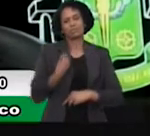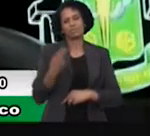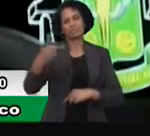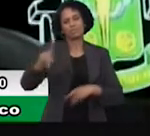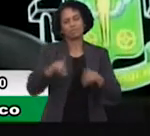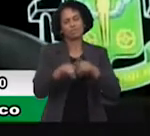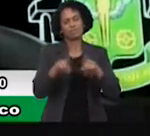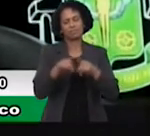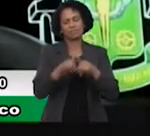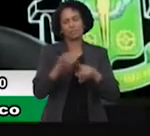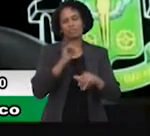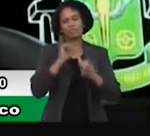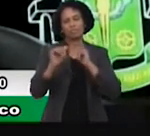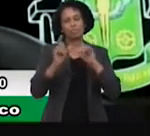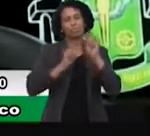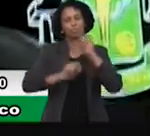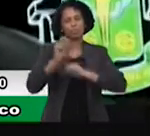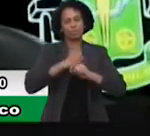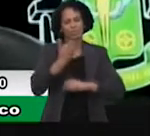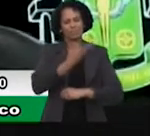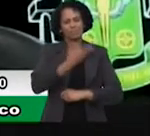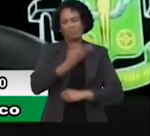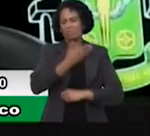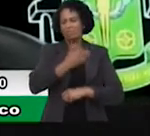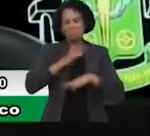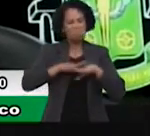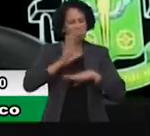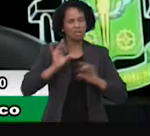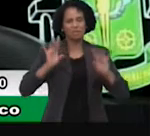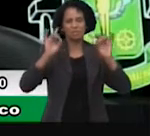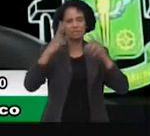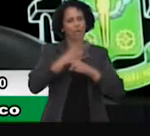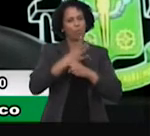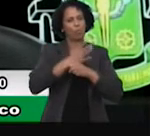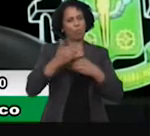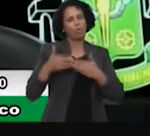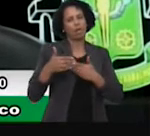que Vossa Excelência é um grande amigo que eu conquistei nesses 4 anos também.